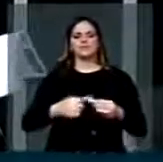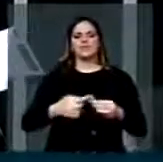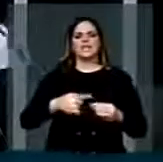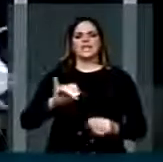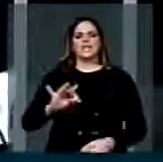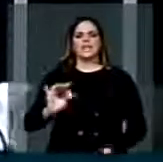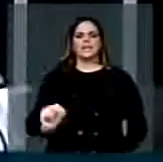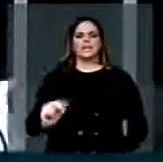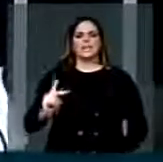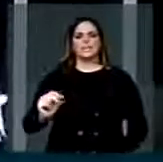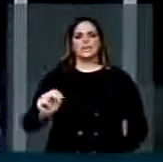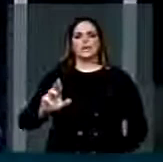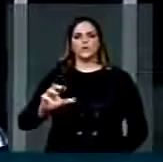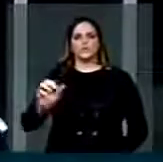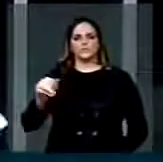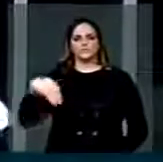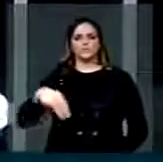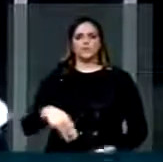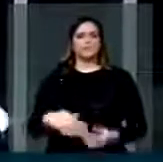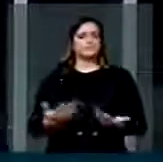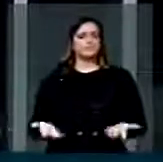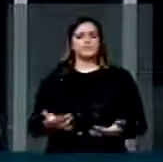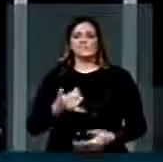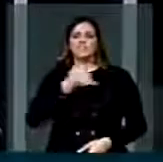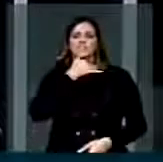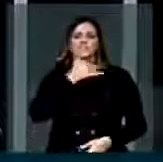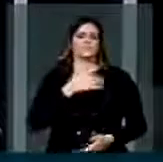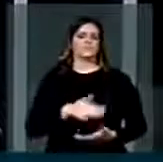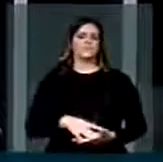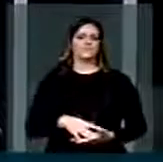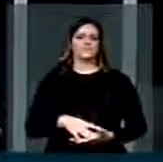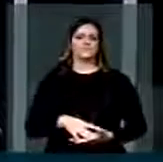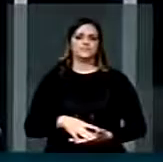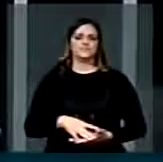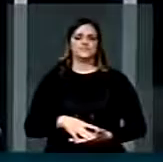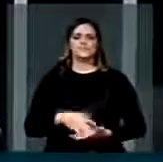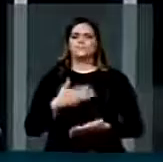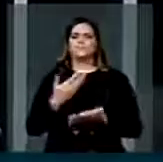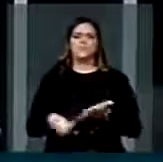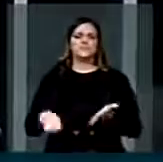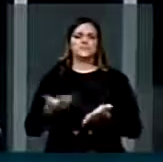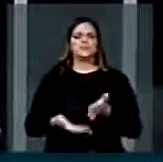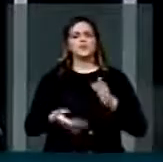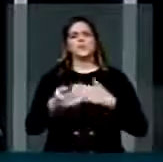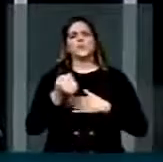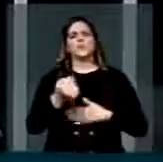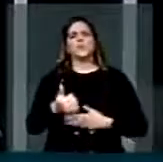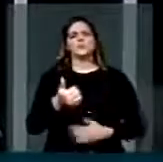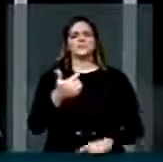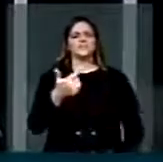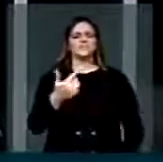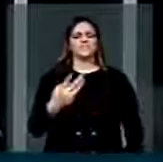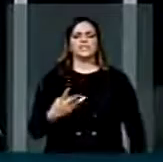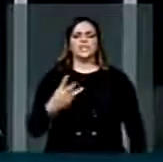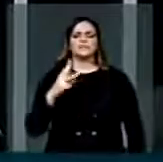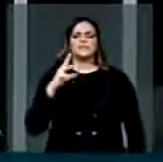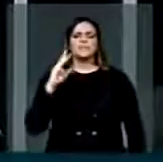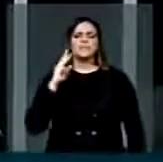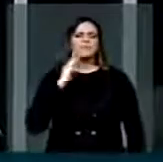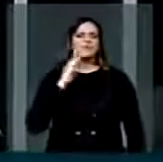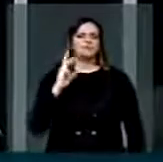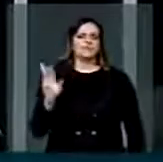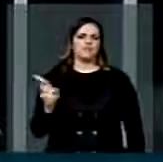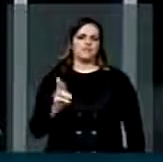Itapecuru-Mirim. Portanto, infelizmente, nesse período nós perdemos aqui quase 23 milhões de reais.